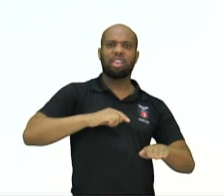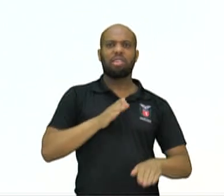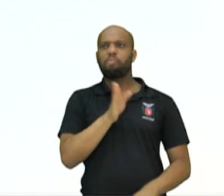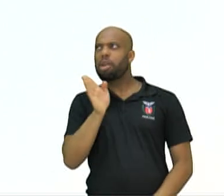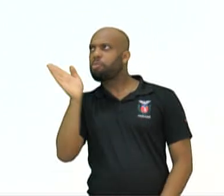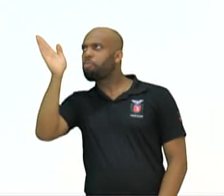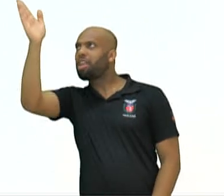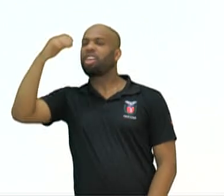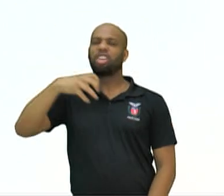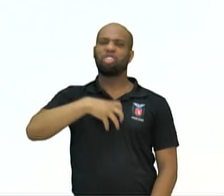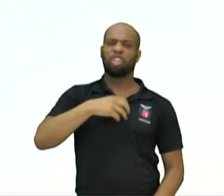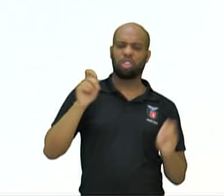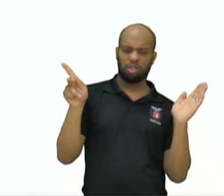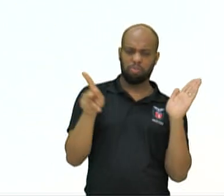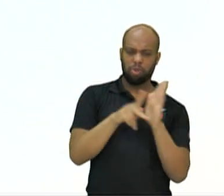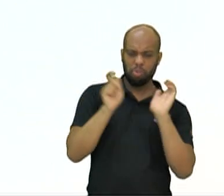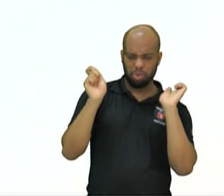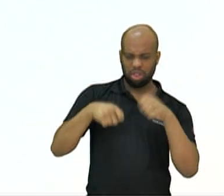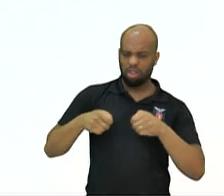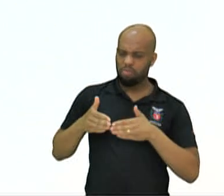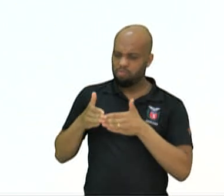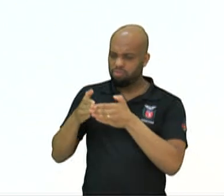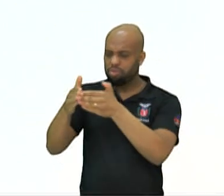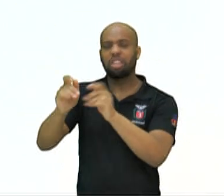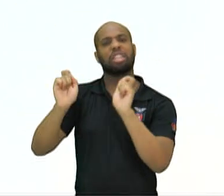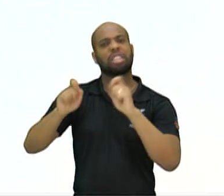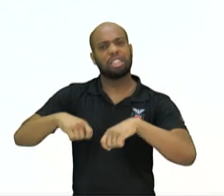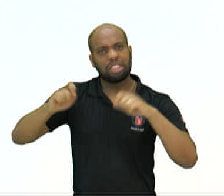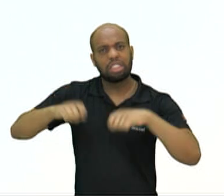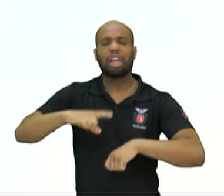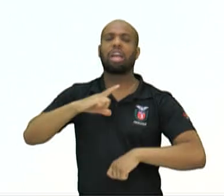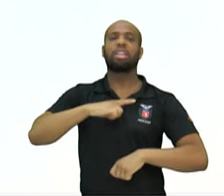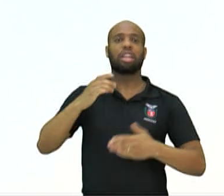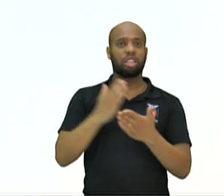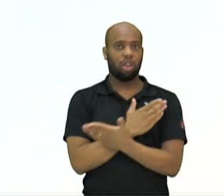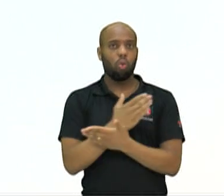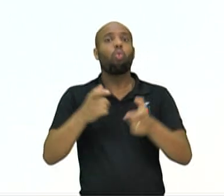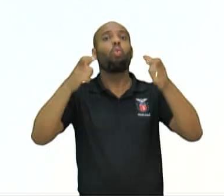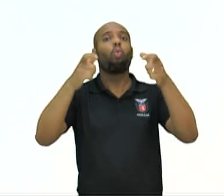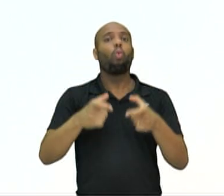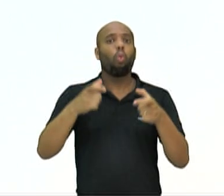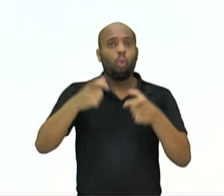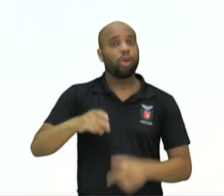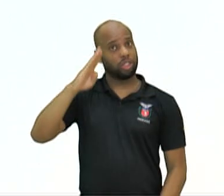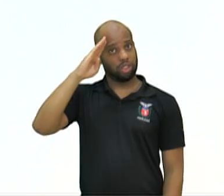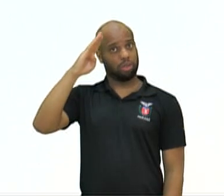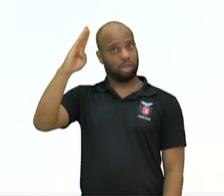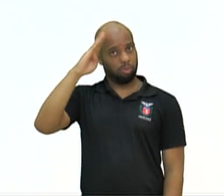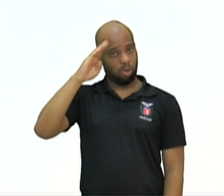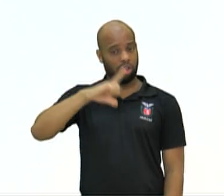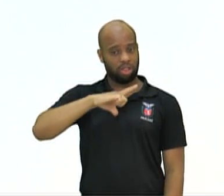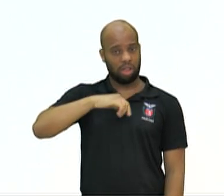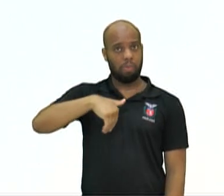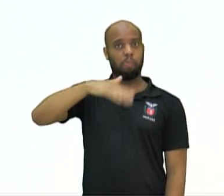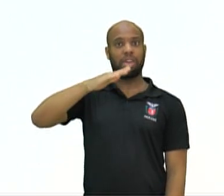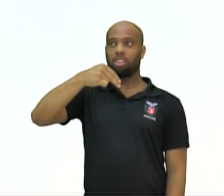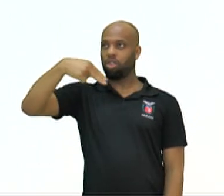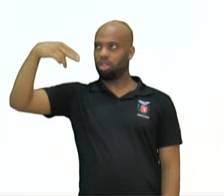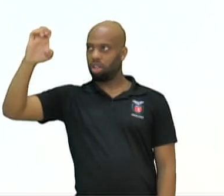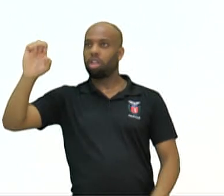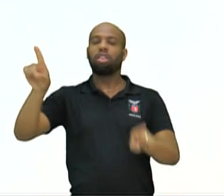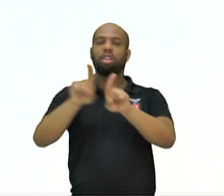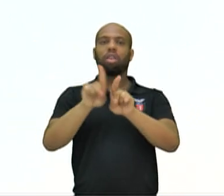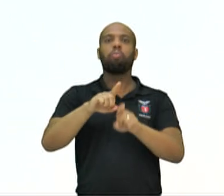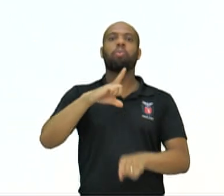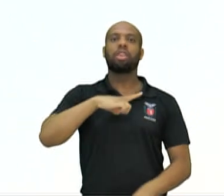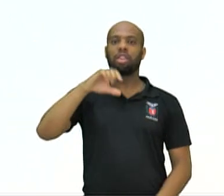para navegar. Boa parte deles estão localizados principalmente nas regiões Nordeste